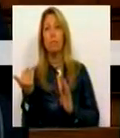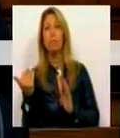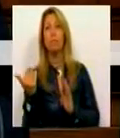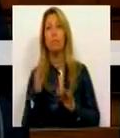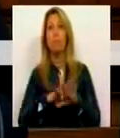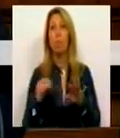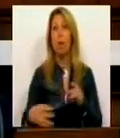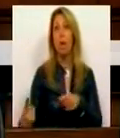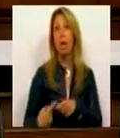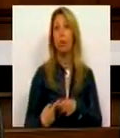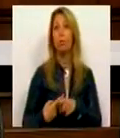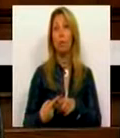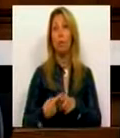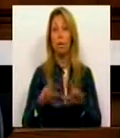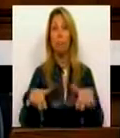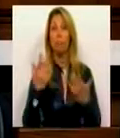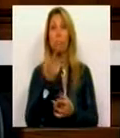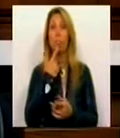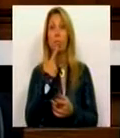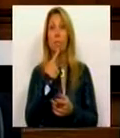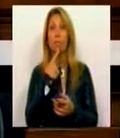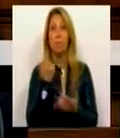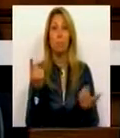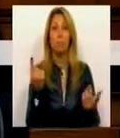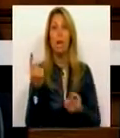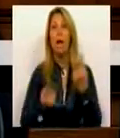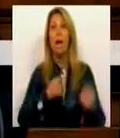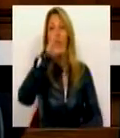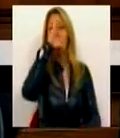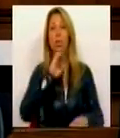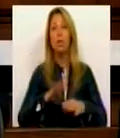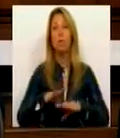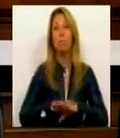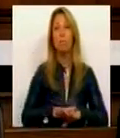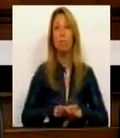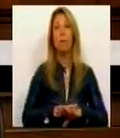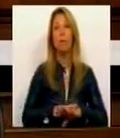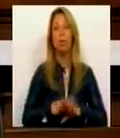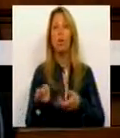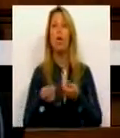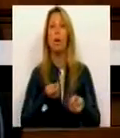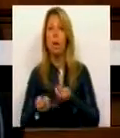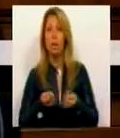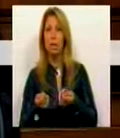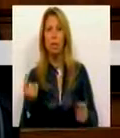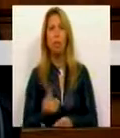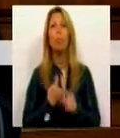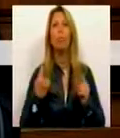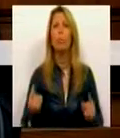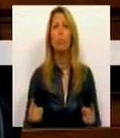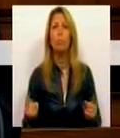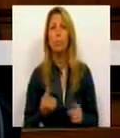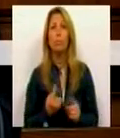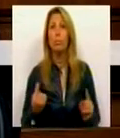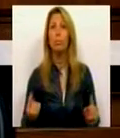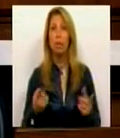ao entusiasmo que pode perceber-se em alguns Estados-membros da organização.